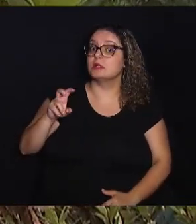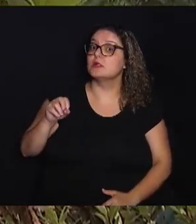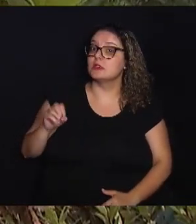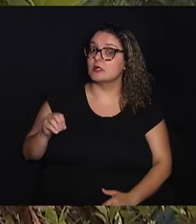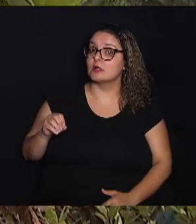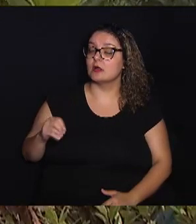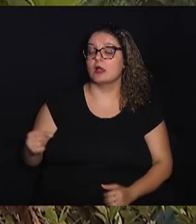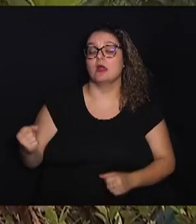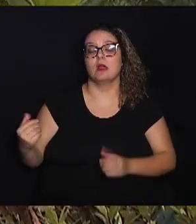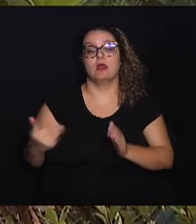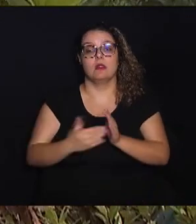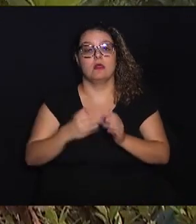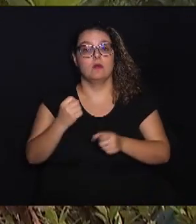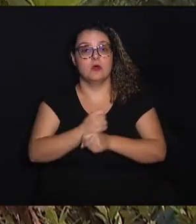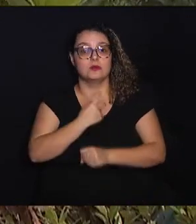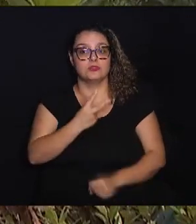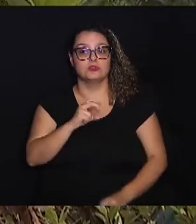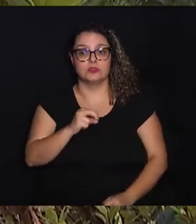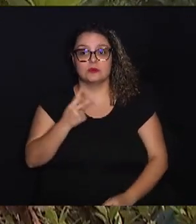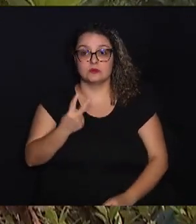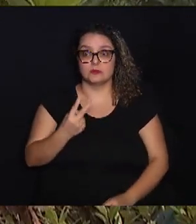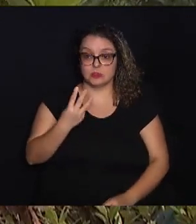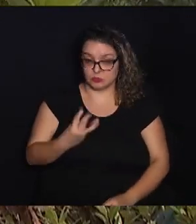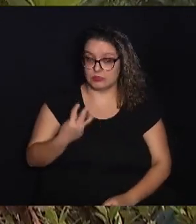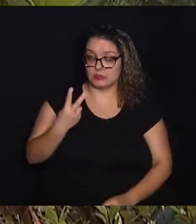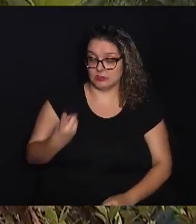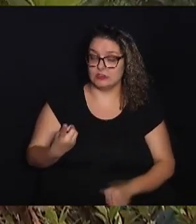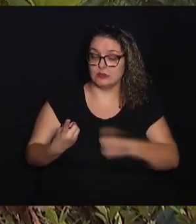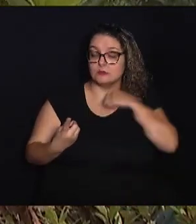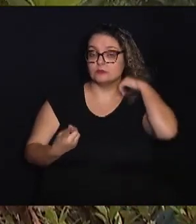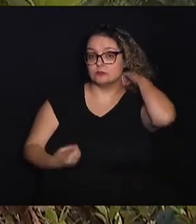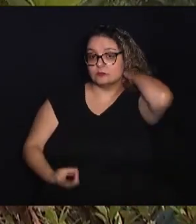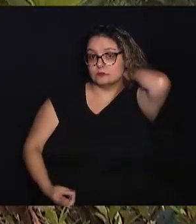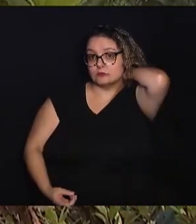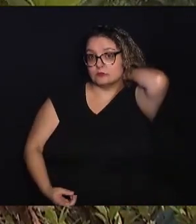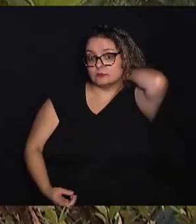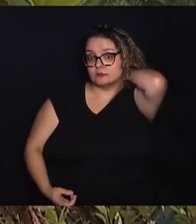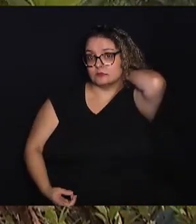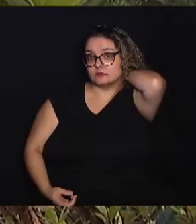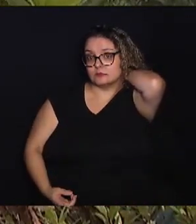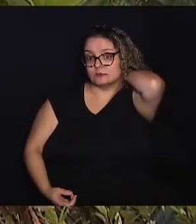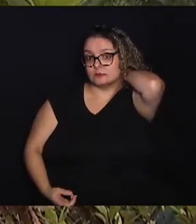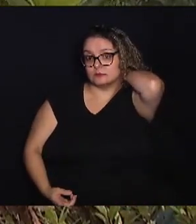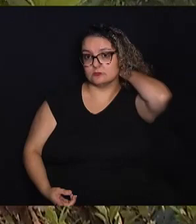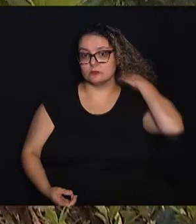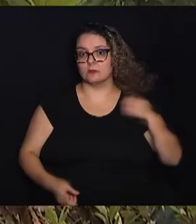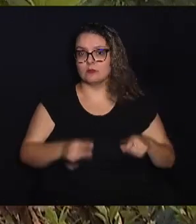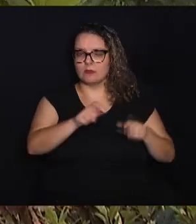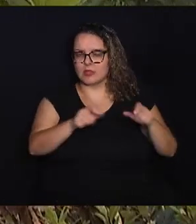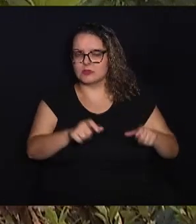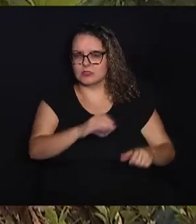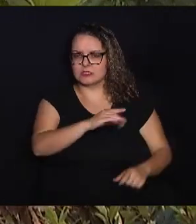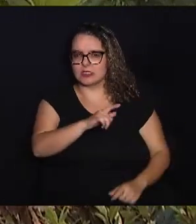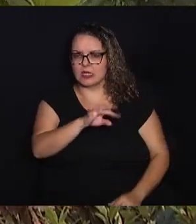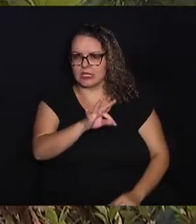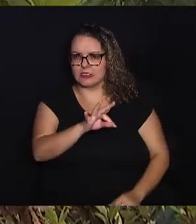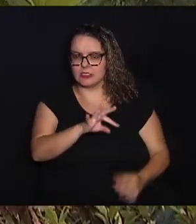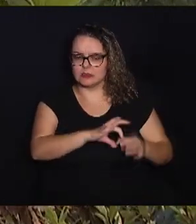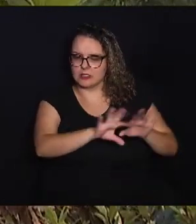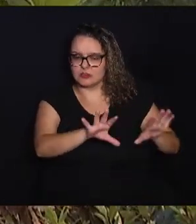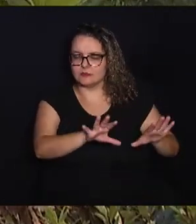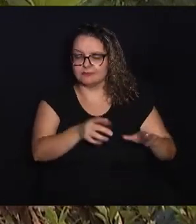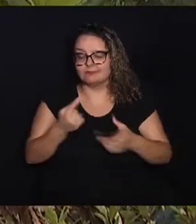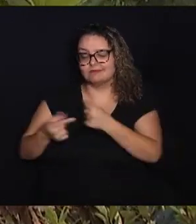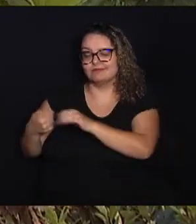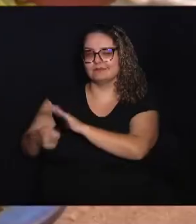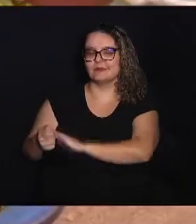de 2031. O programa mostra agora quem deixou o trabalho CLT para investir nos negócios